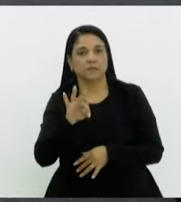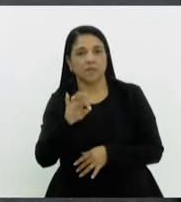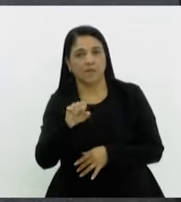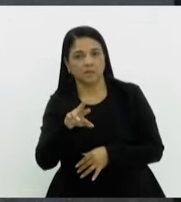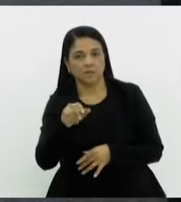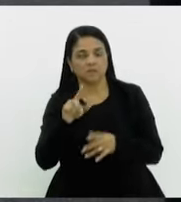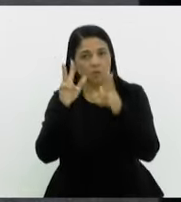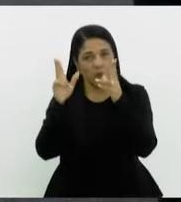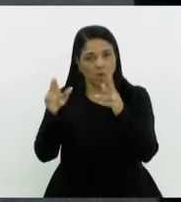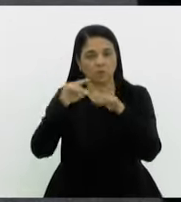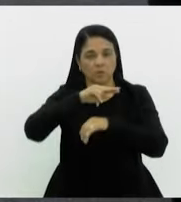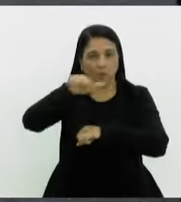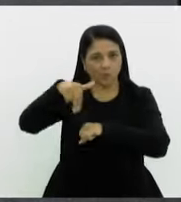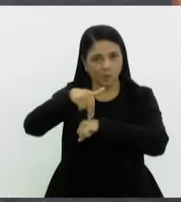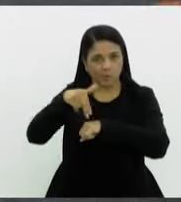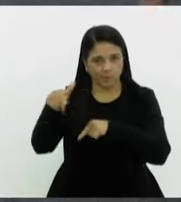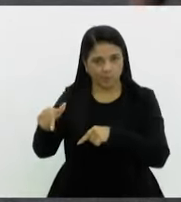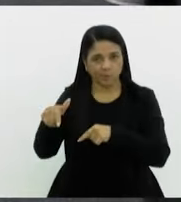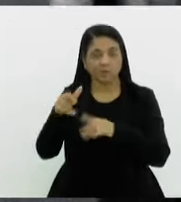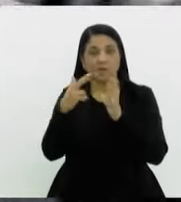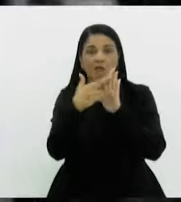em relação às regras de